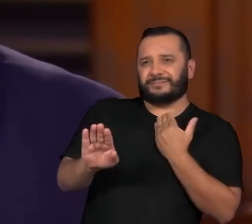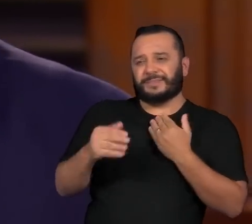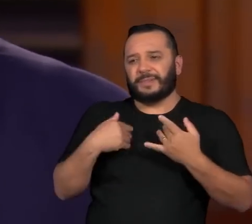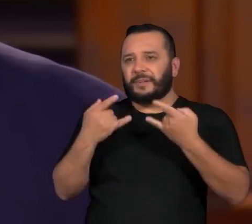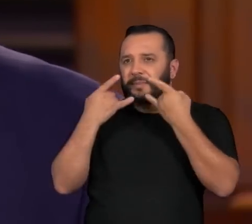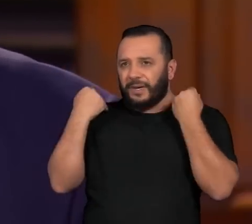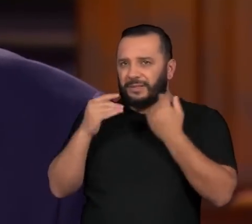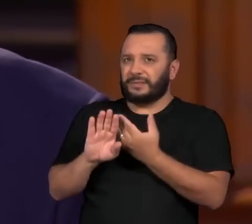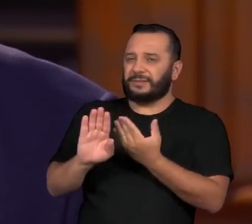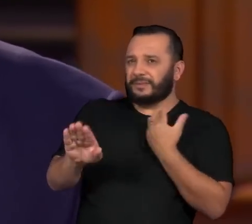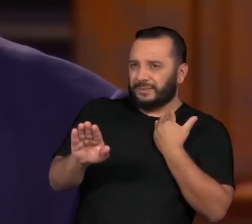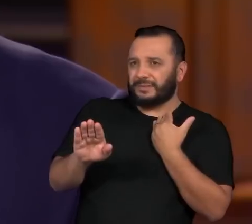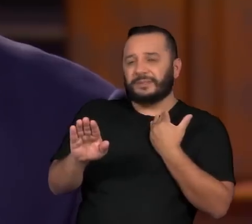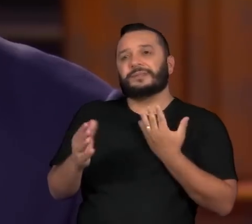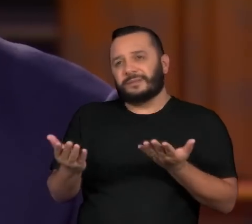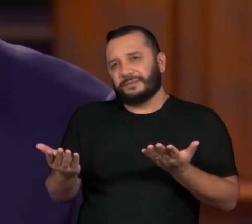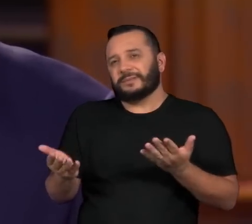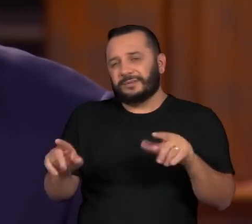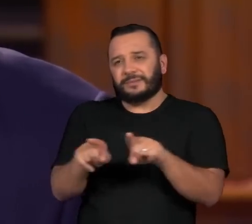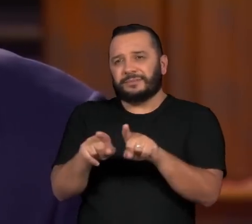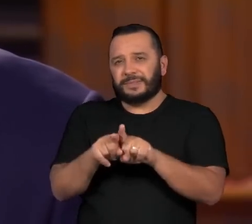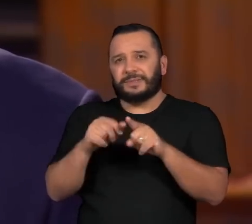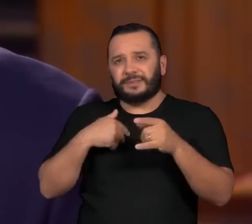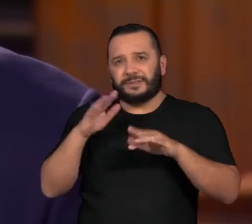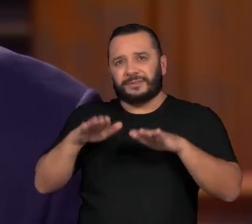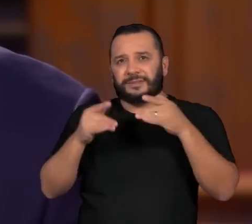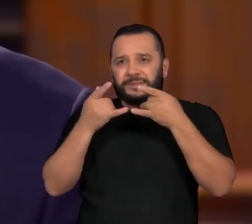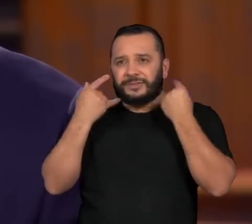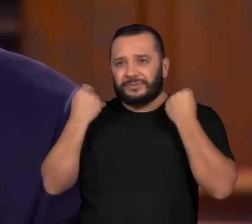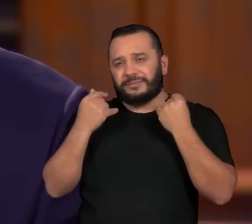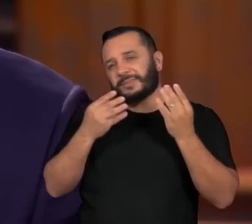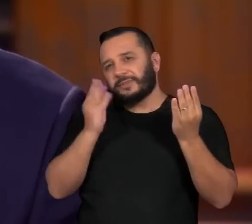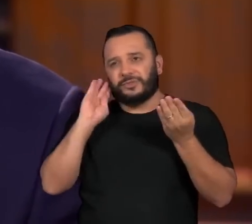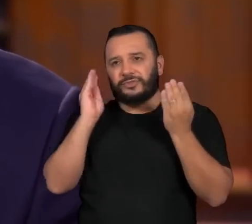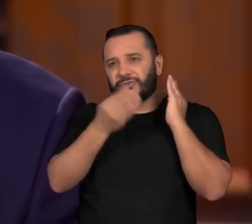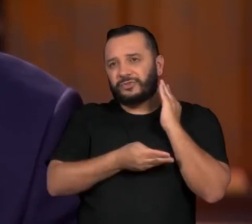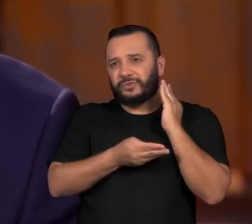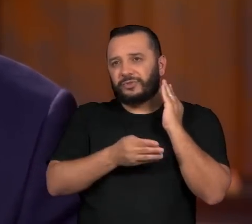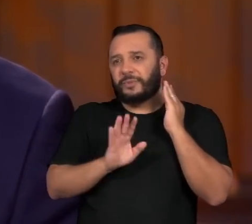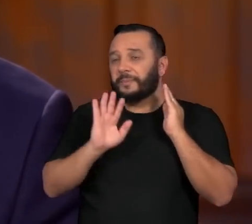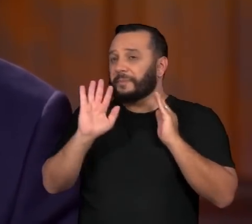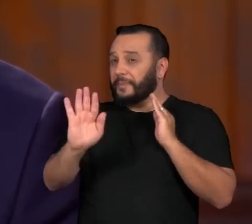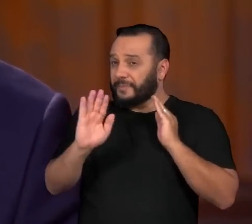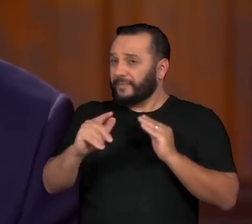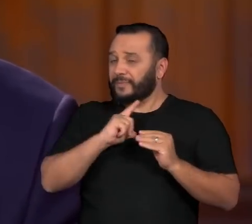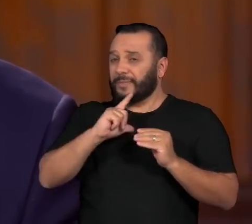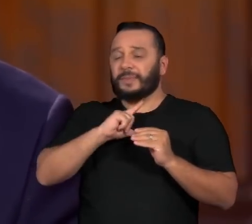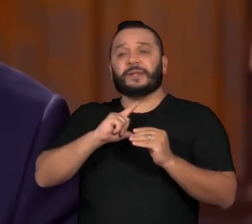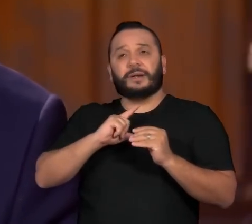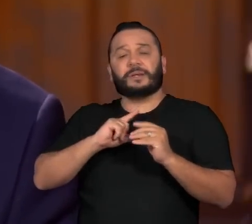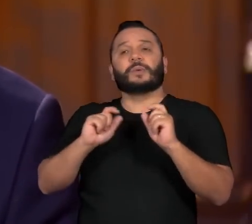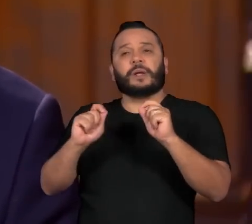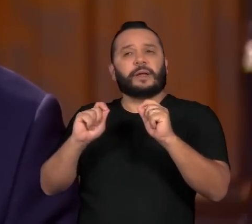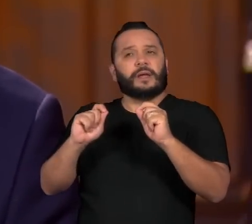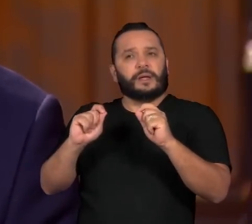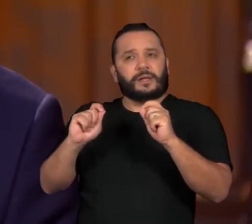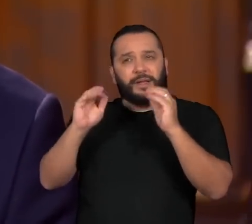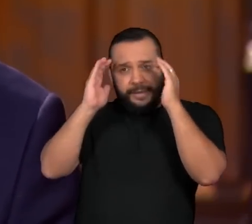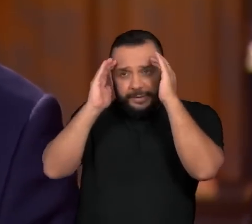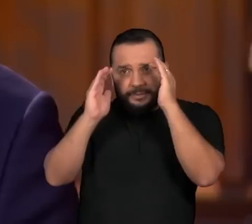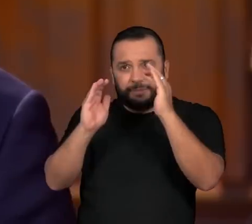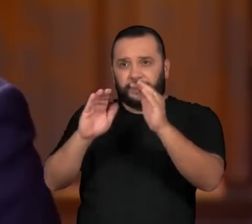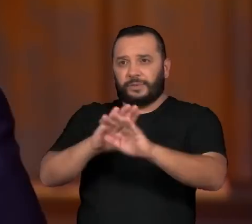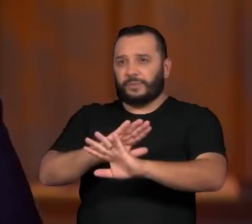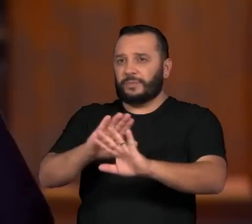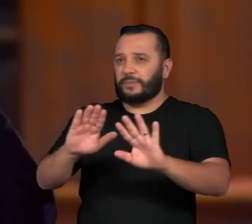deixa, e quando tirou a máscara também. Mas há um respeito, então você impõe o seu respeito. Agora, a